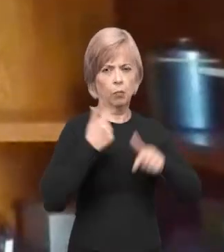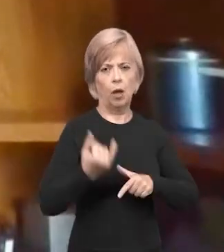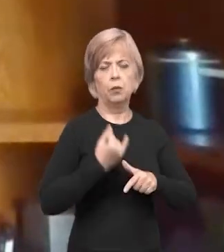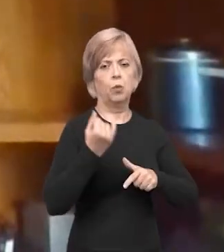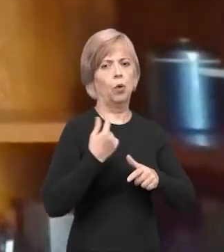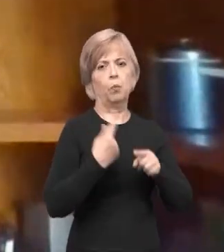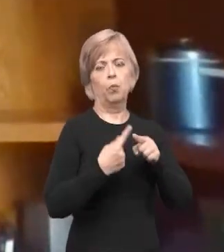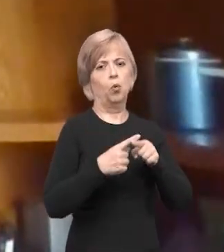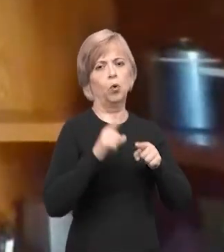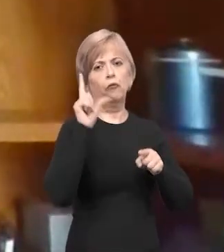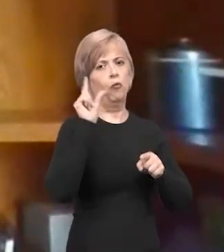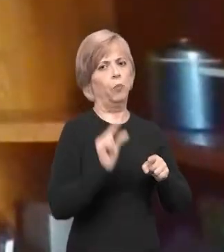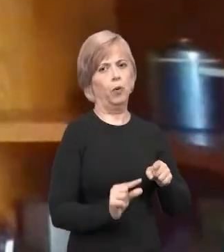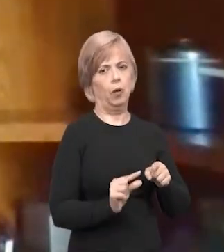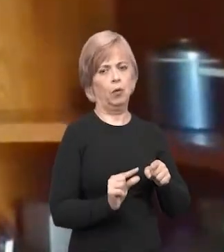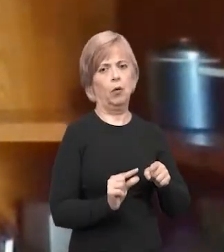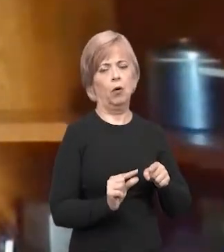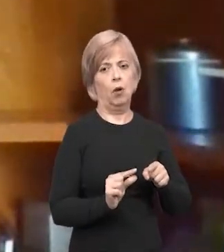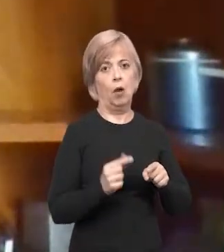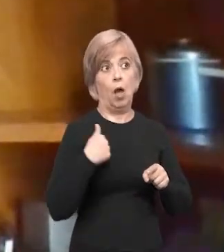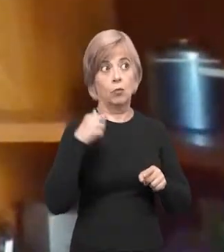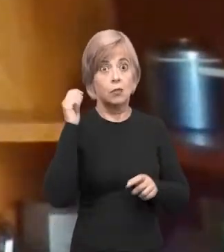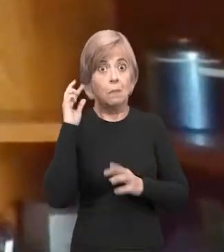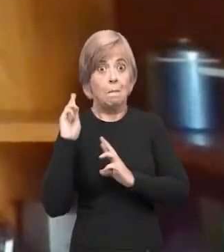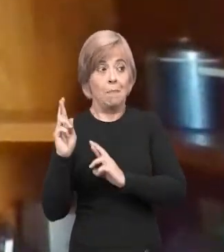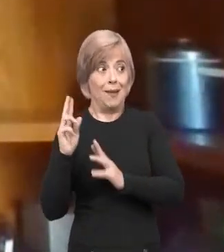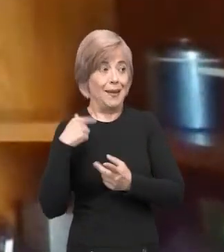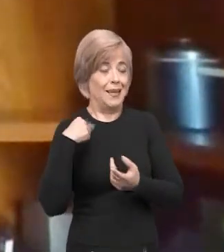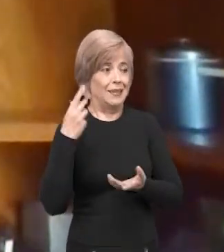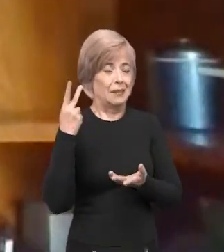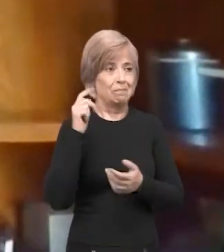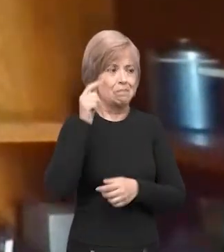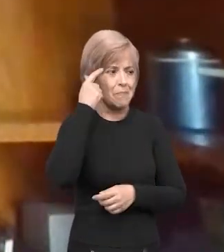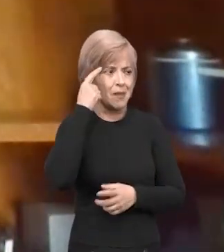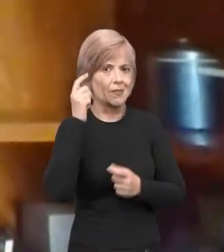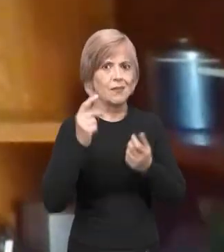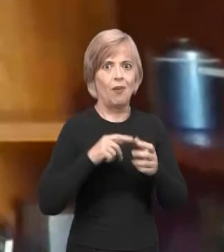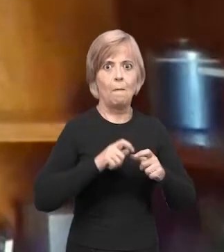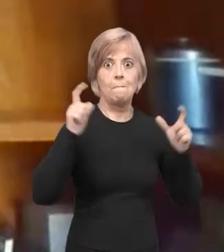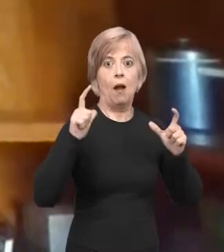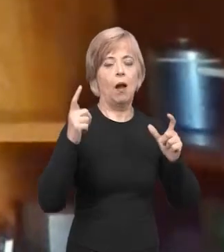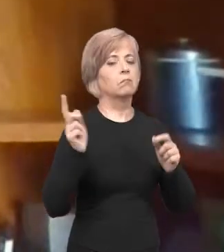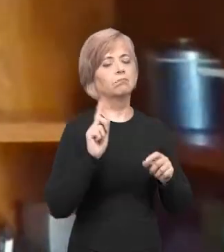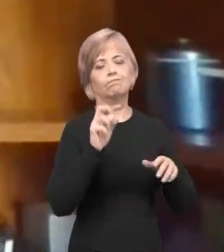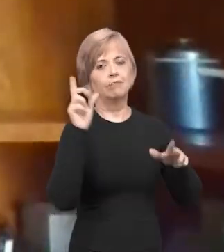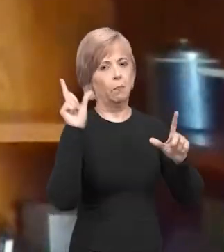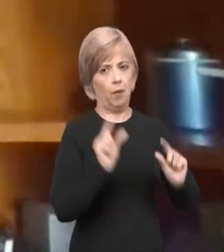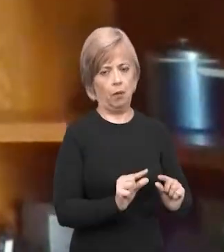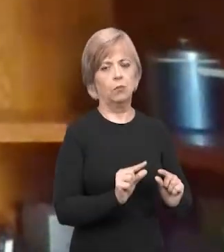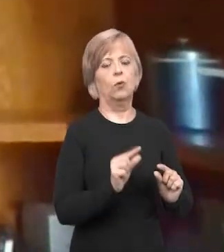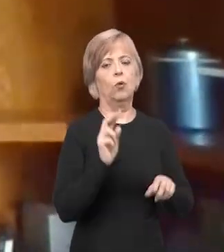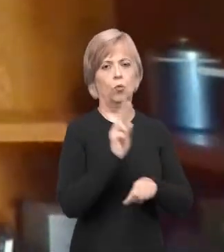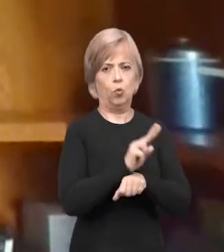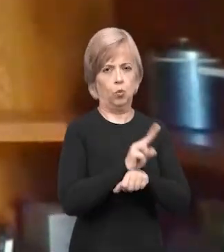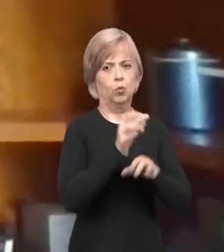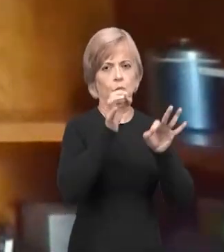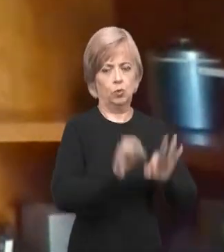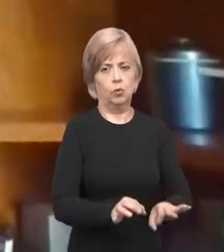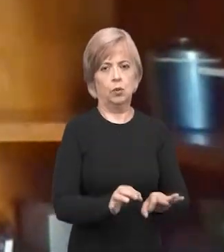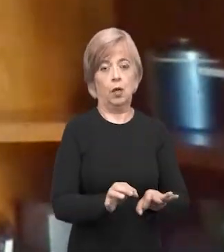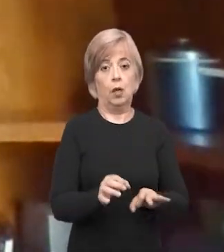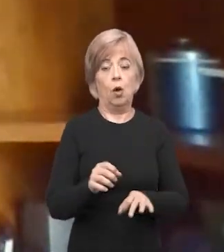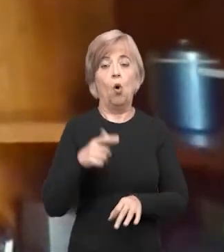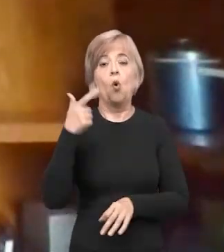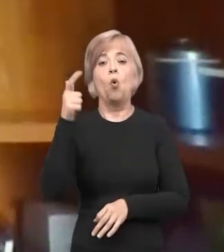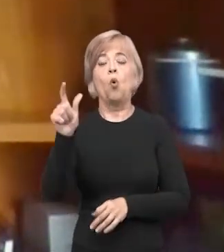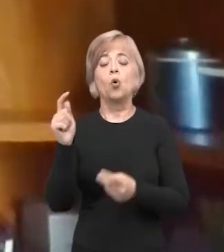muito importante, porque foi bem menor do que o que era esperado, né? Então, esse trabalho ativo. Outra questão que, desde o início, e